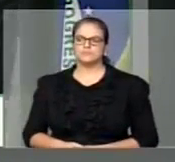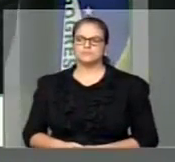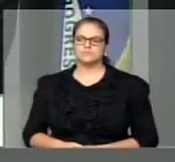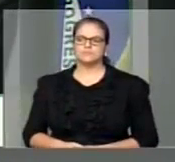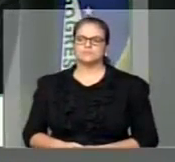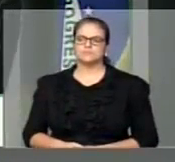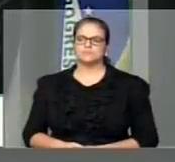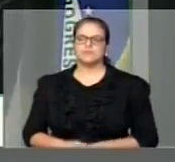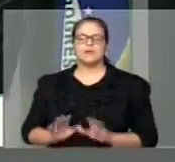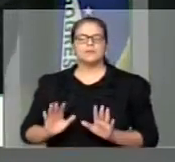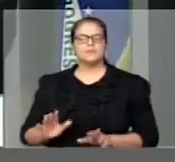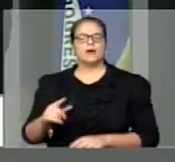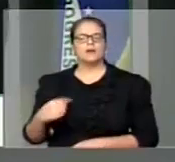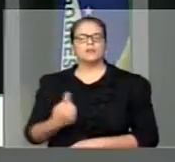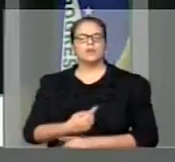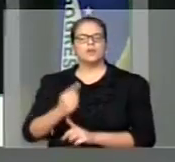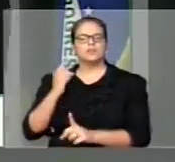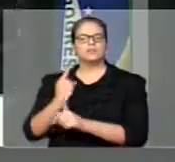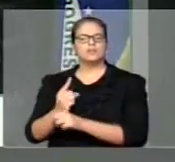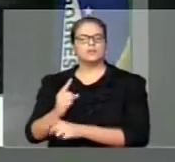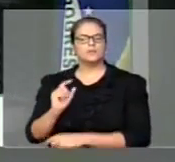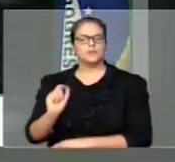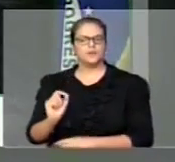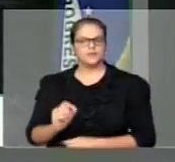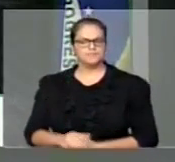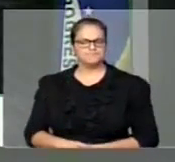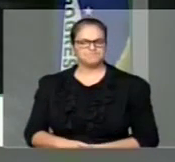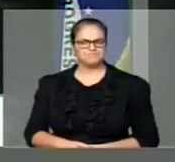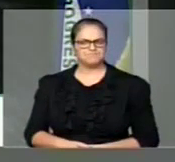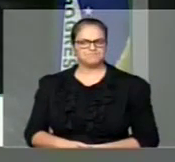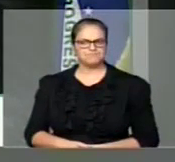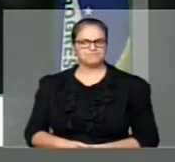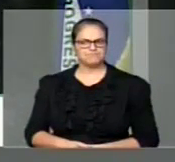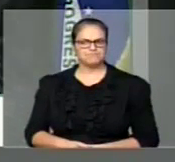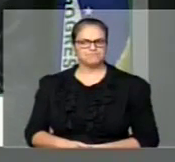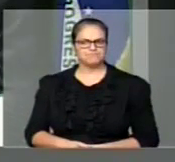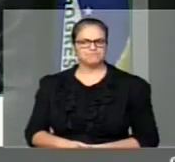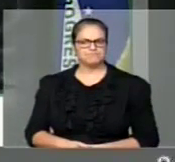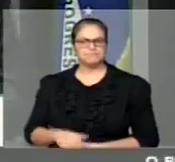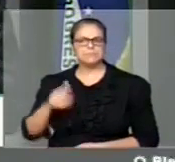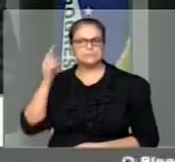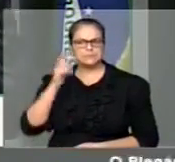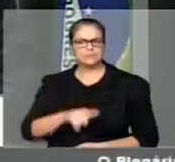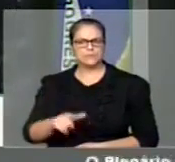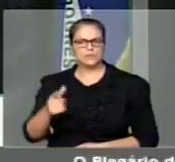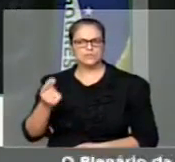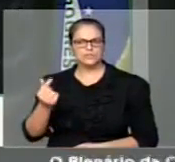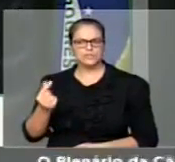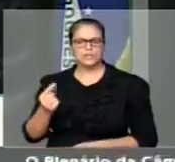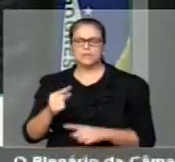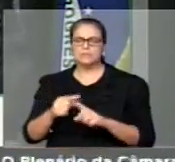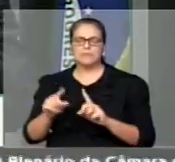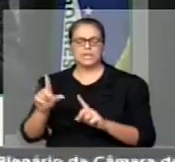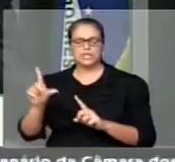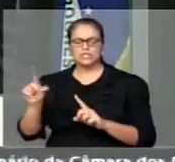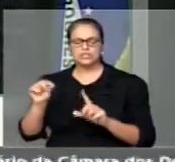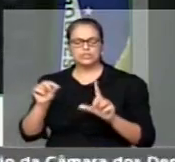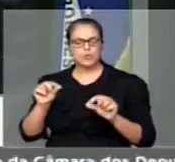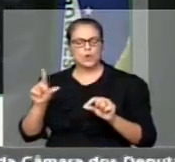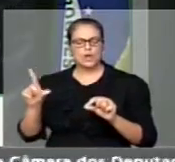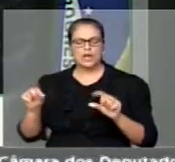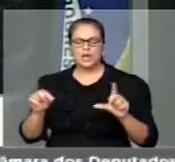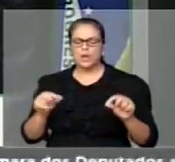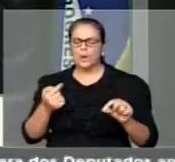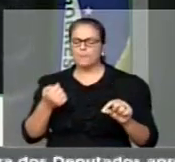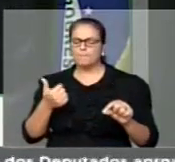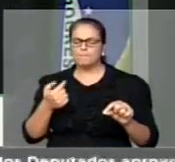observamos? Que o banco realmente captou esse volume tão substancial de recursos e que elegeu poucas empresas como as